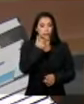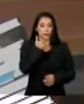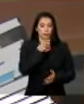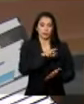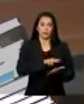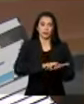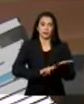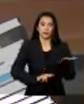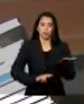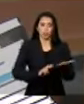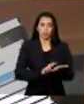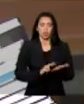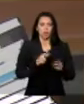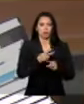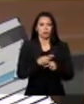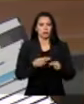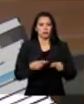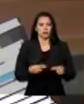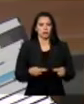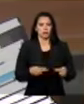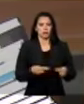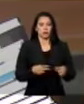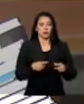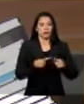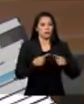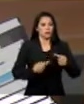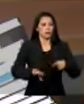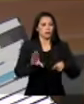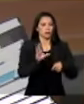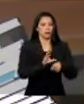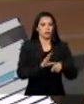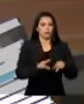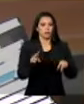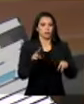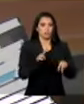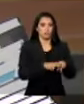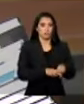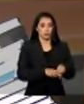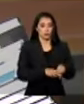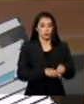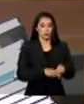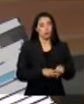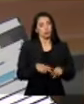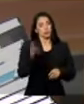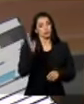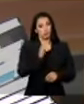coisas inconstitucional no sistema carcerário brasileiro.